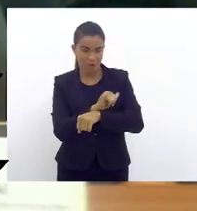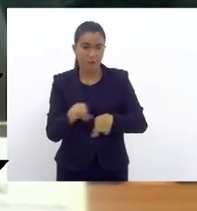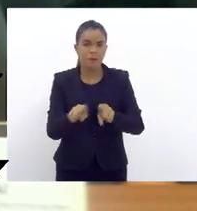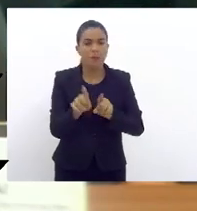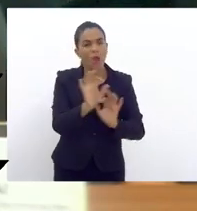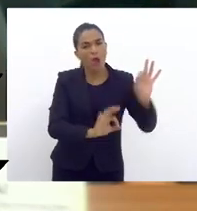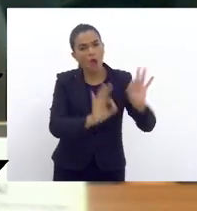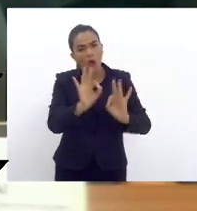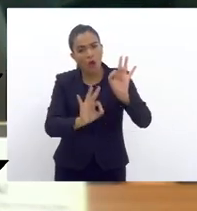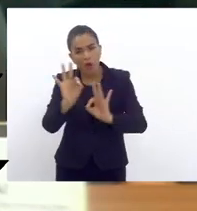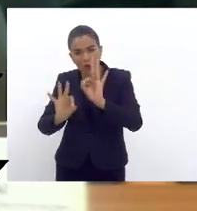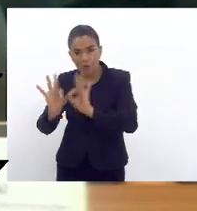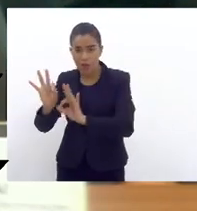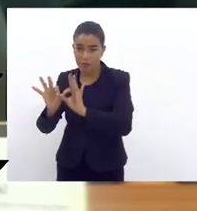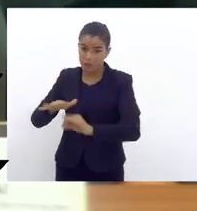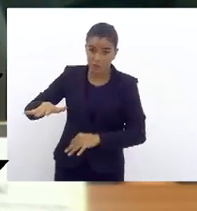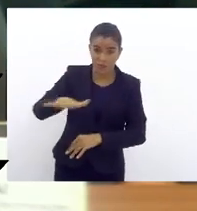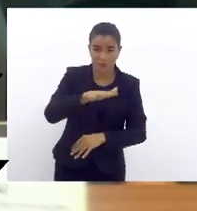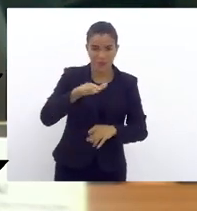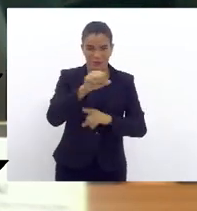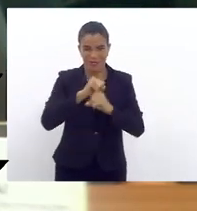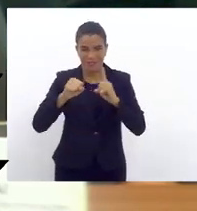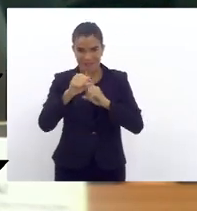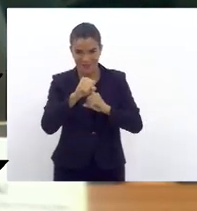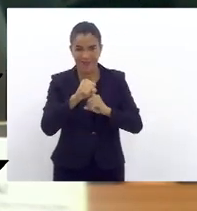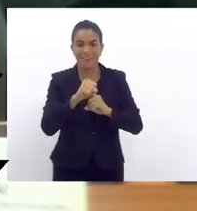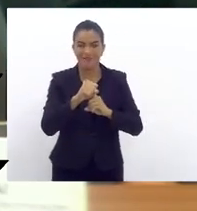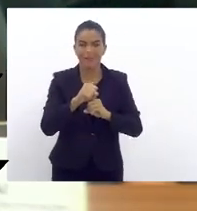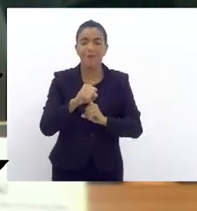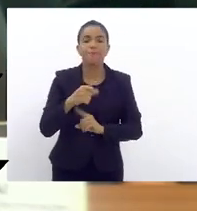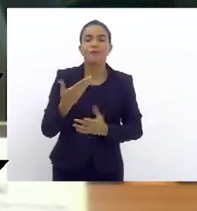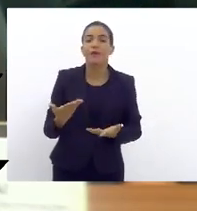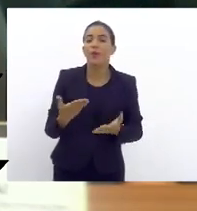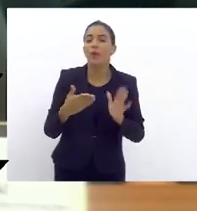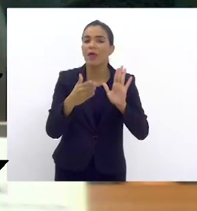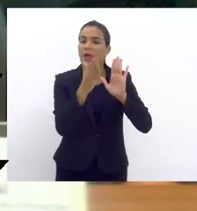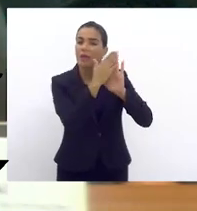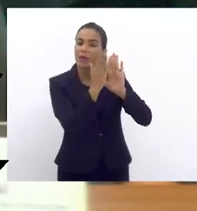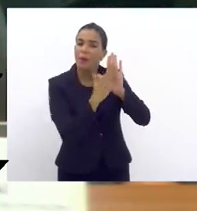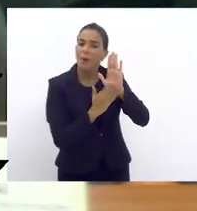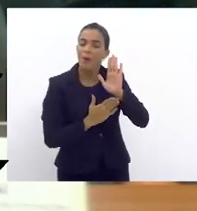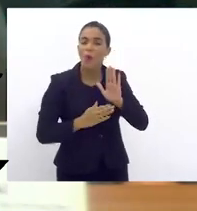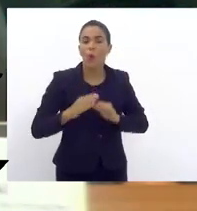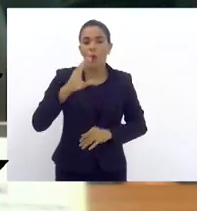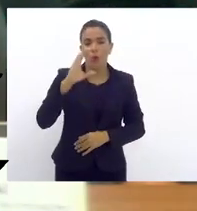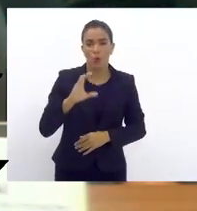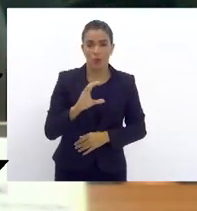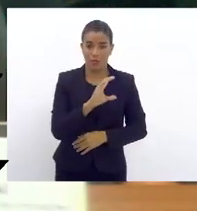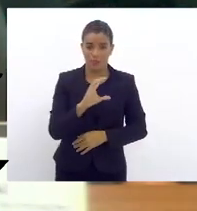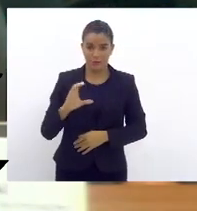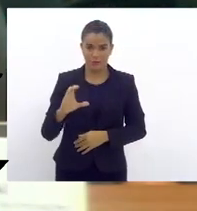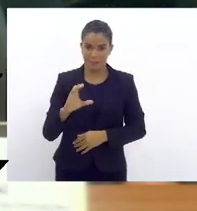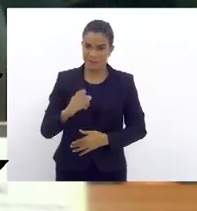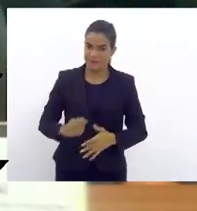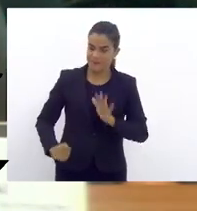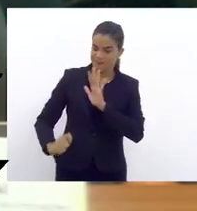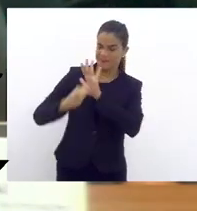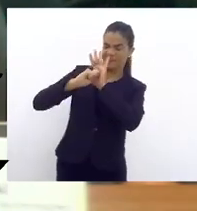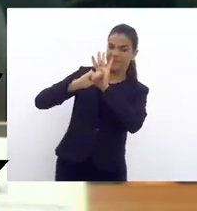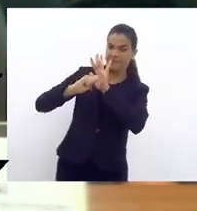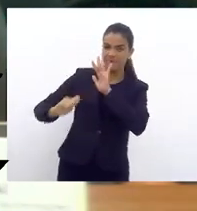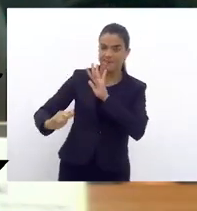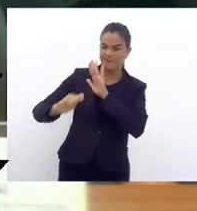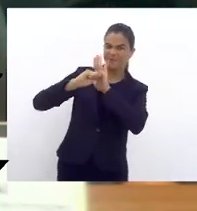organização hegemônica da sociedade que se pauta num cristianismo às vezes imposto é